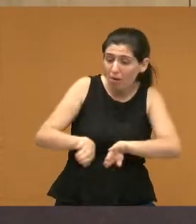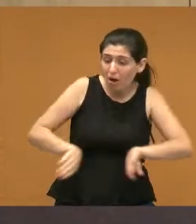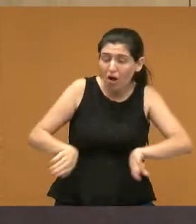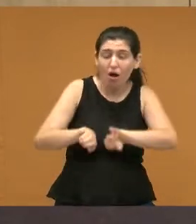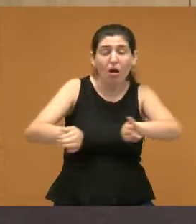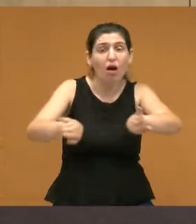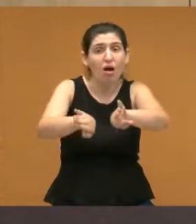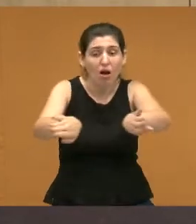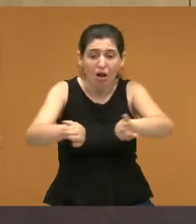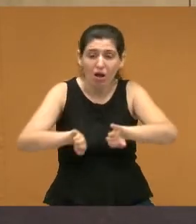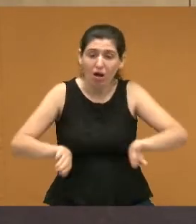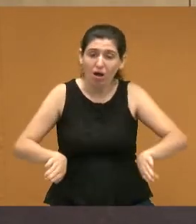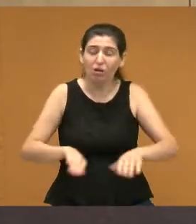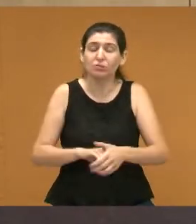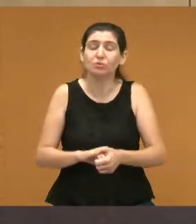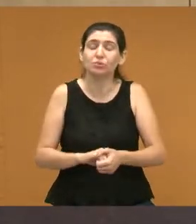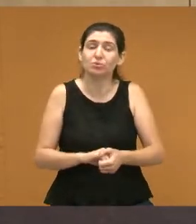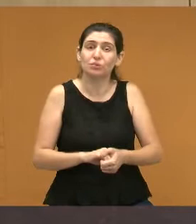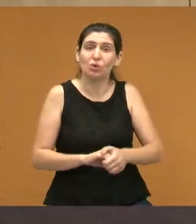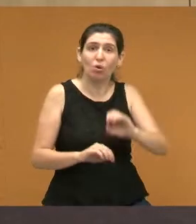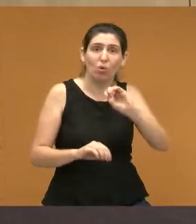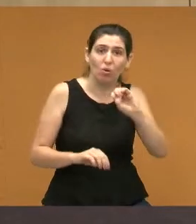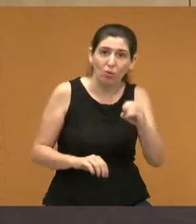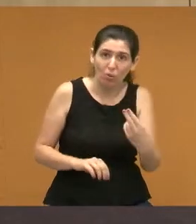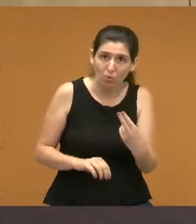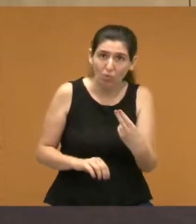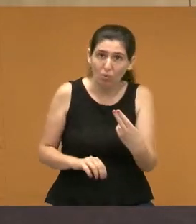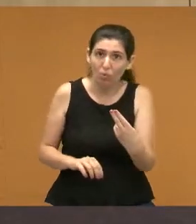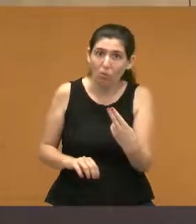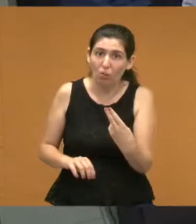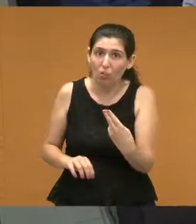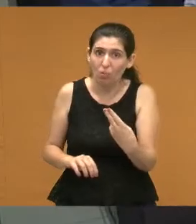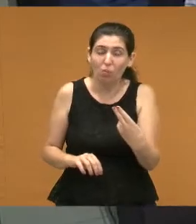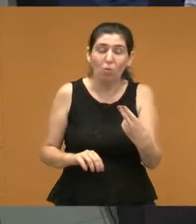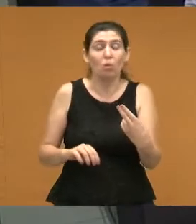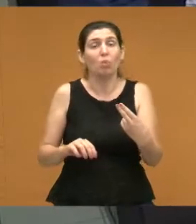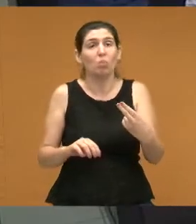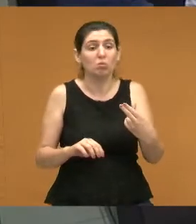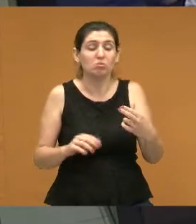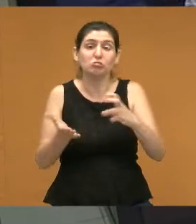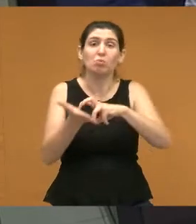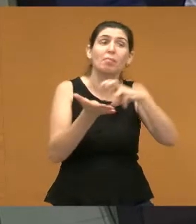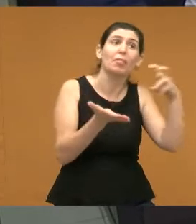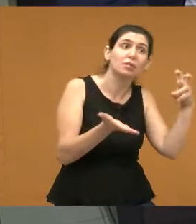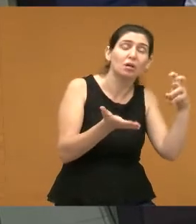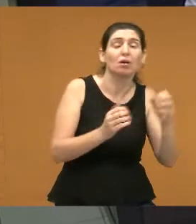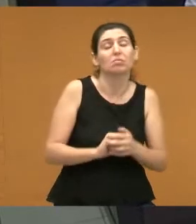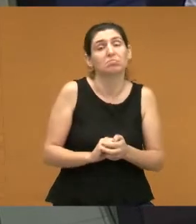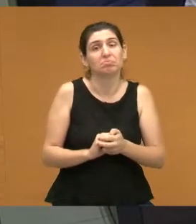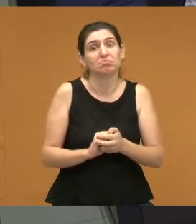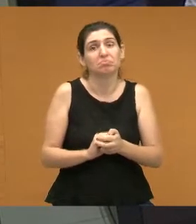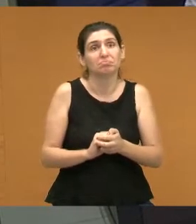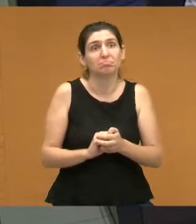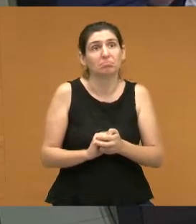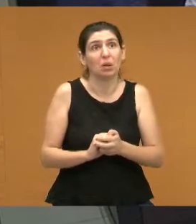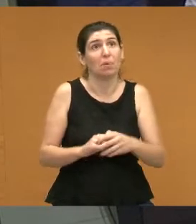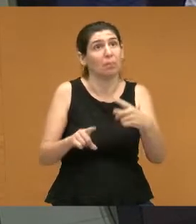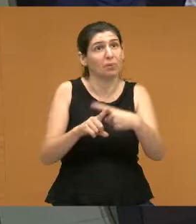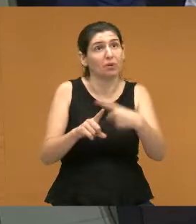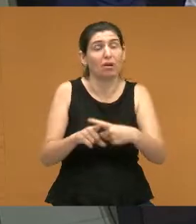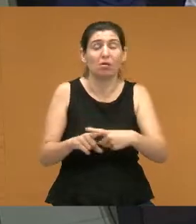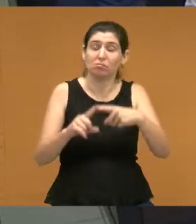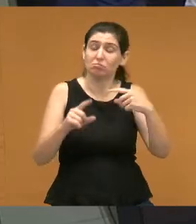com essa posição direcionada no período da manhã. Então, os que forem contrários, que se manifestem levantando o